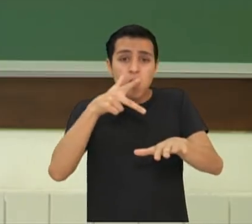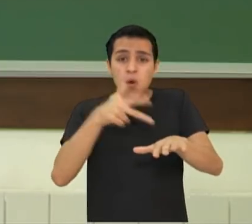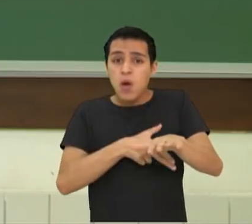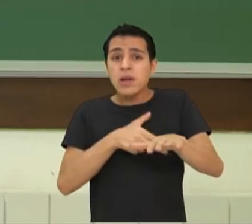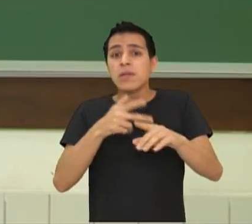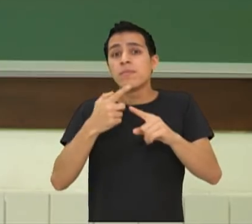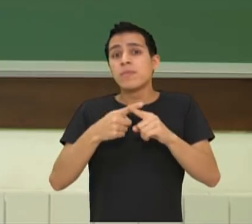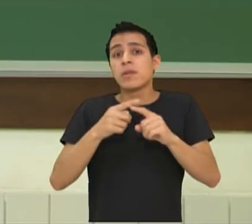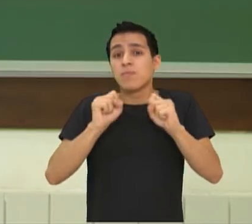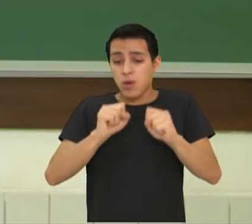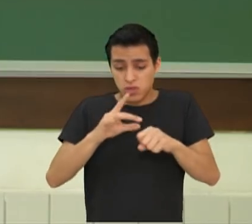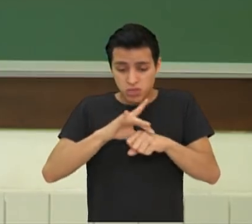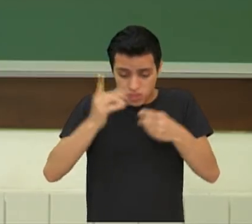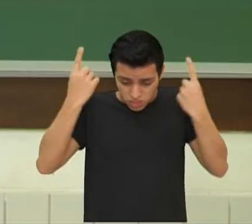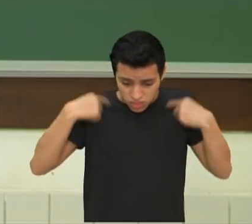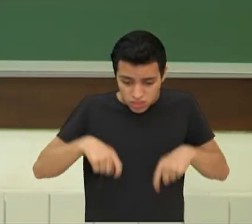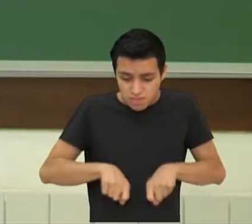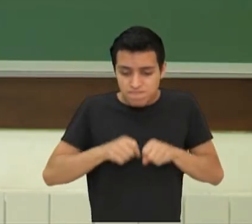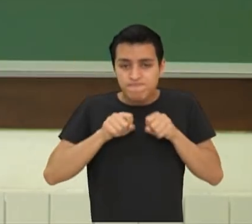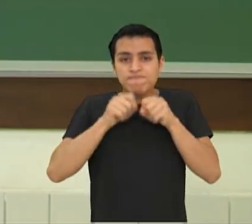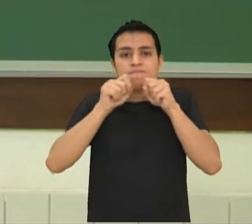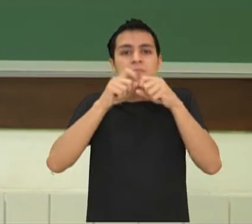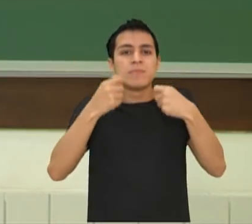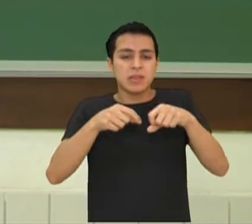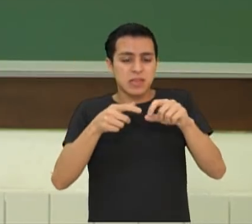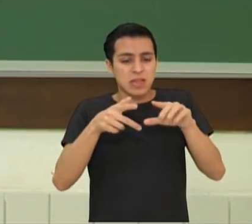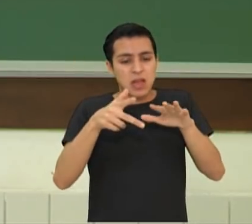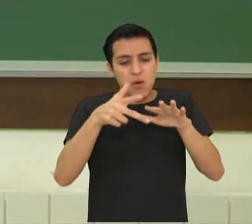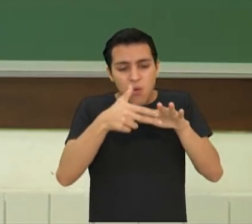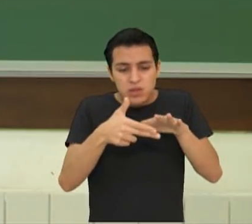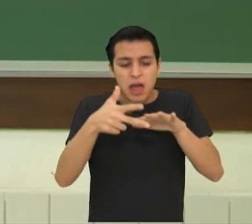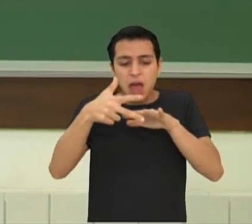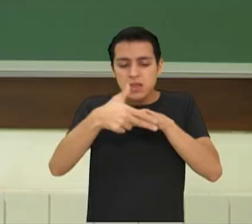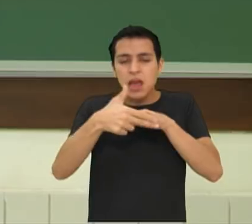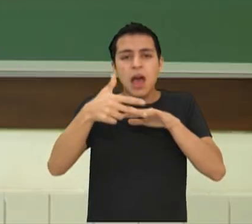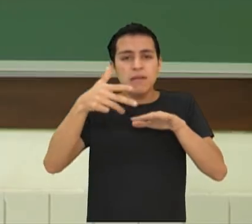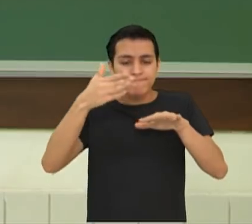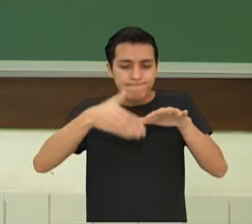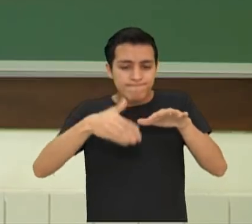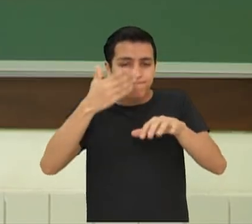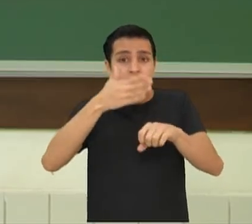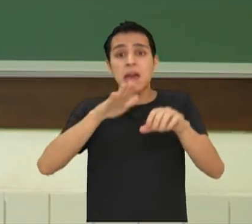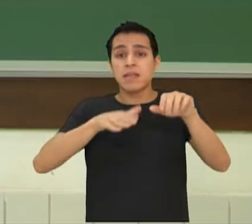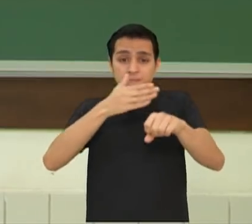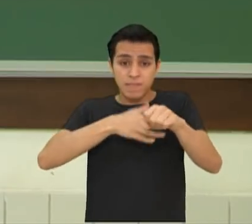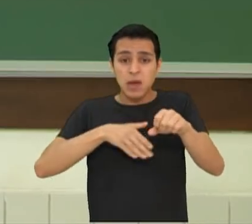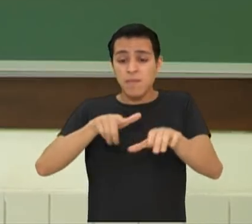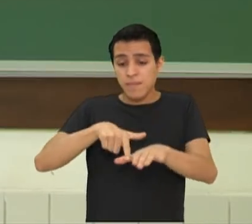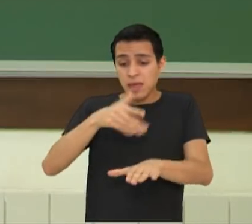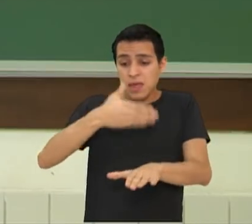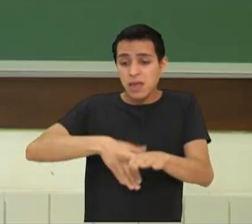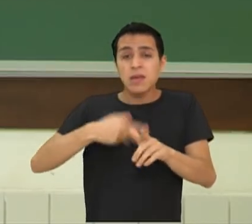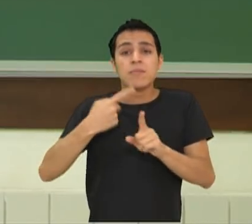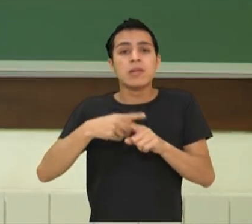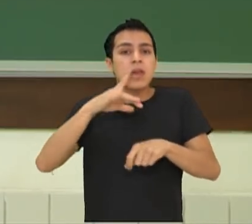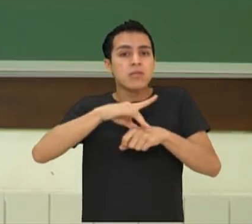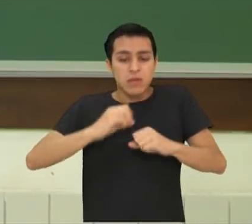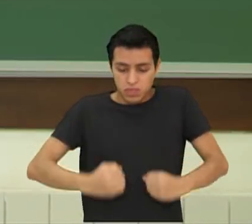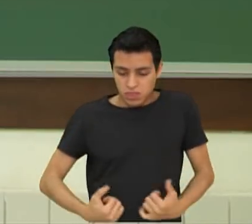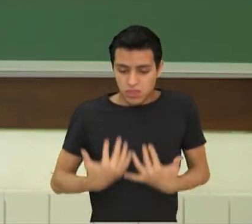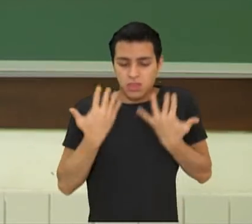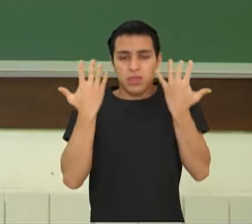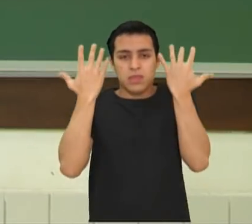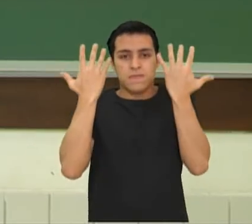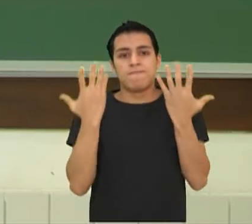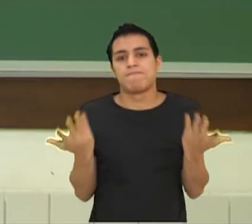de infecção generalizada. Ela, às vezes tem que cortar um pedacinho do dedo ou até mesmo a mão, o pé. Por quê? Para a doença não se